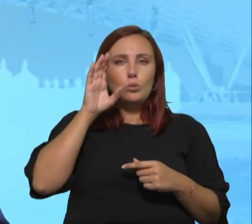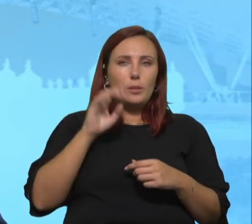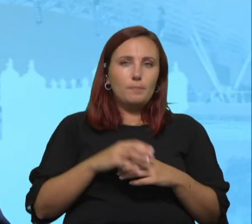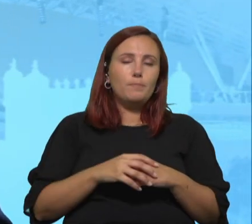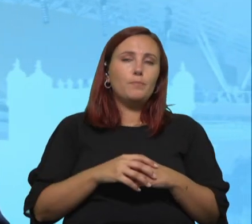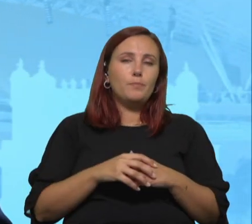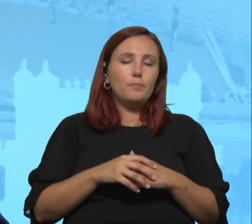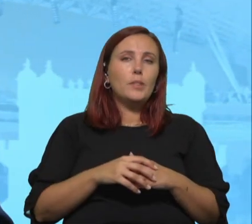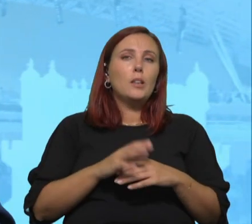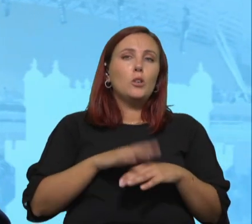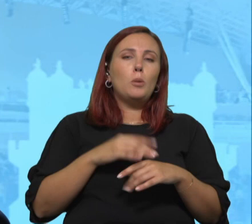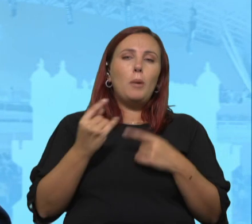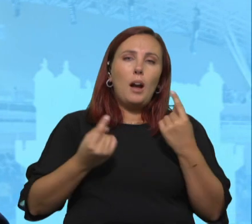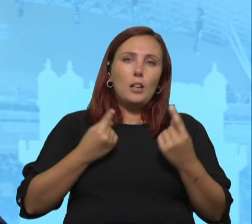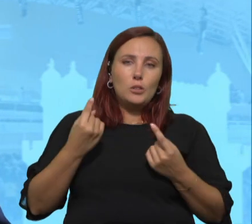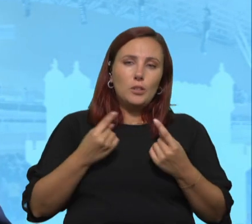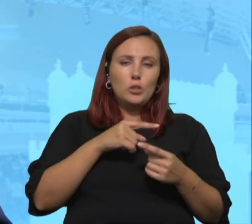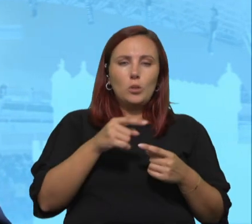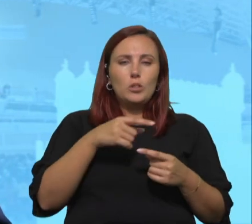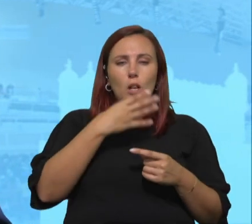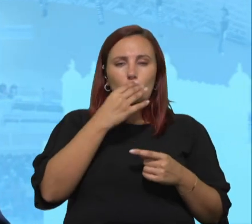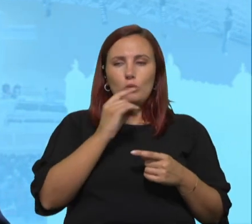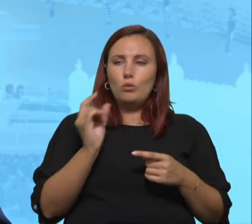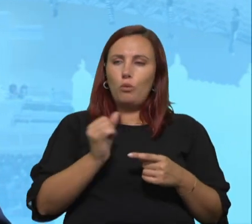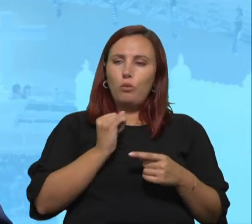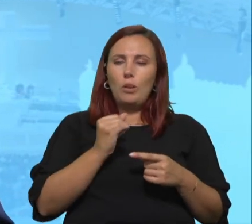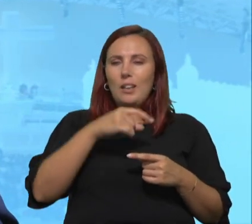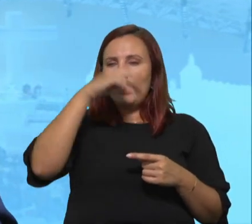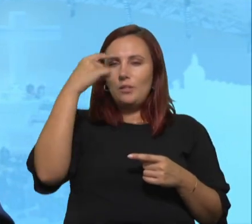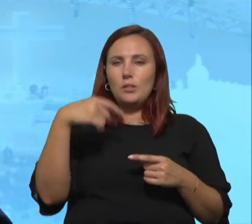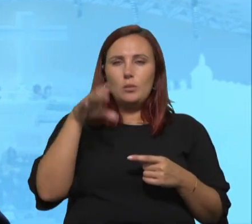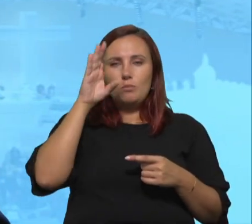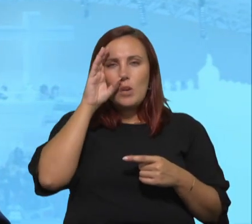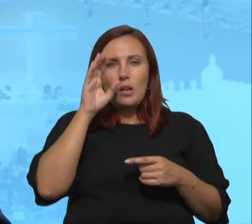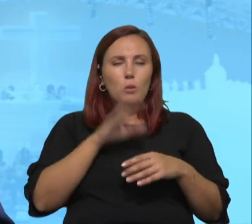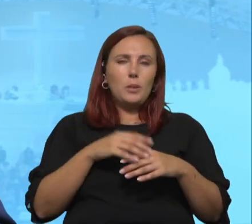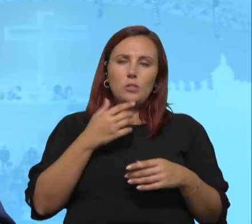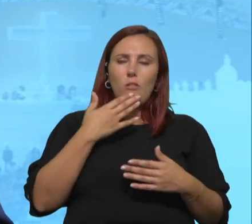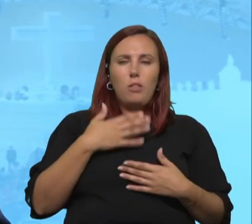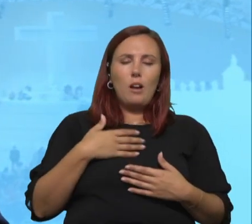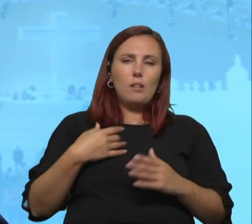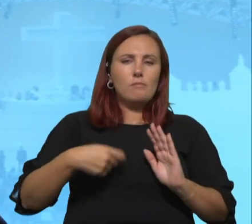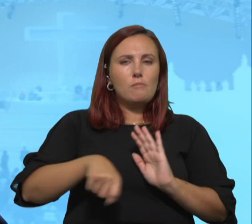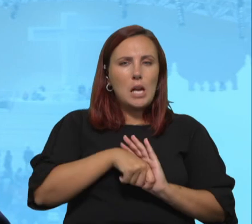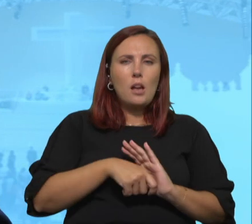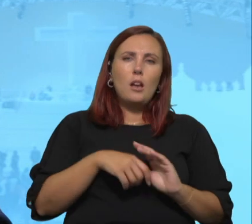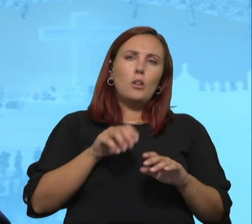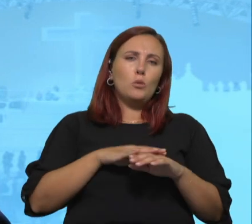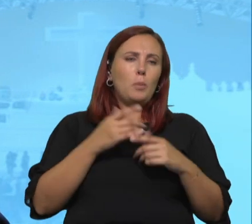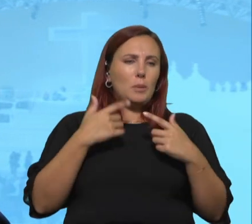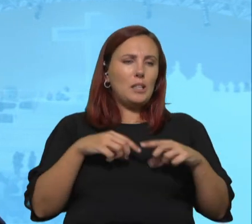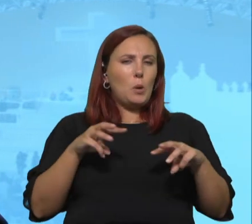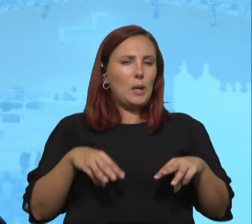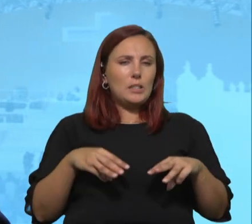vezes temos dificuldade de escutar os nossos alunos porque eles nos desinstalam, porque eles nos provocam, porque eles usam uma linguagem que